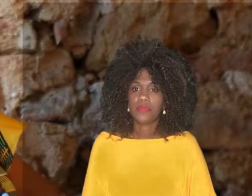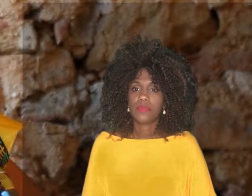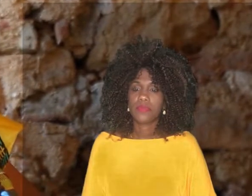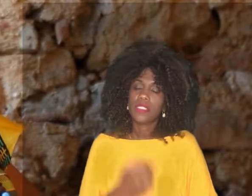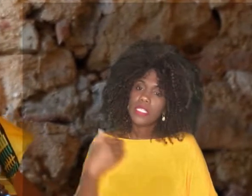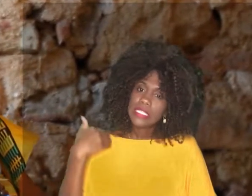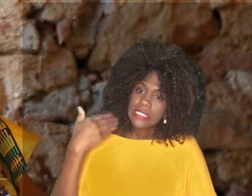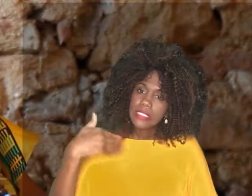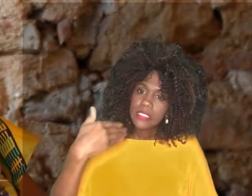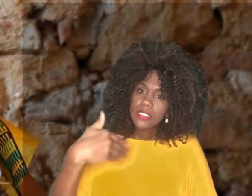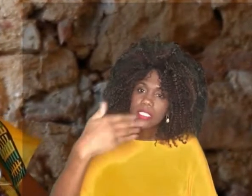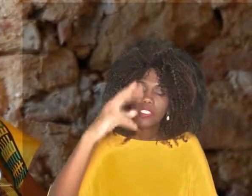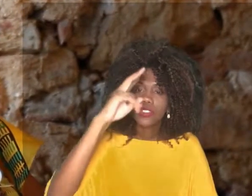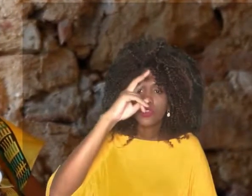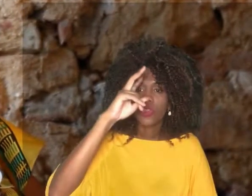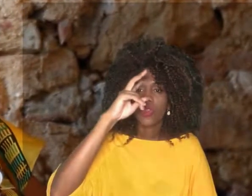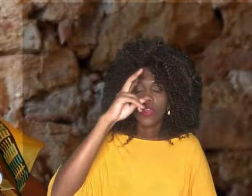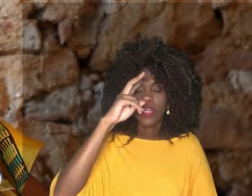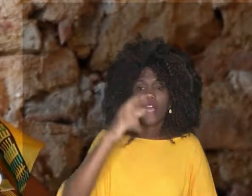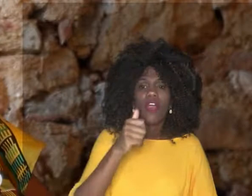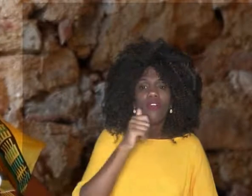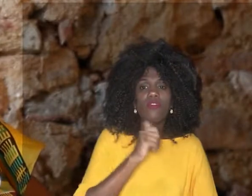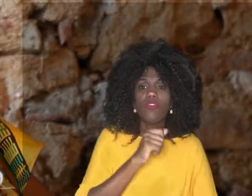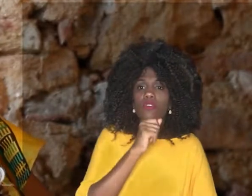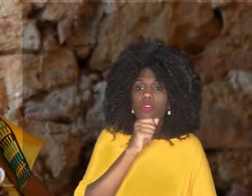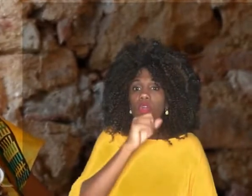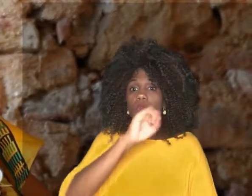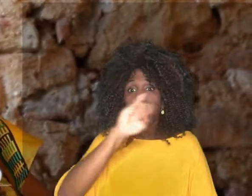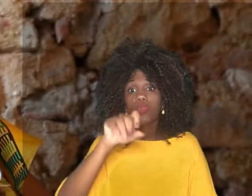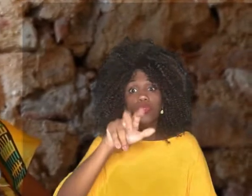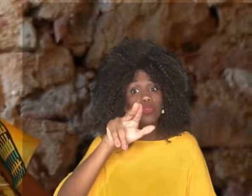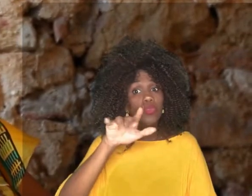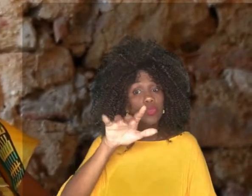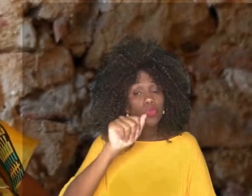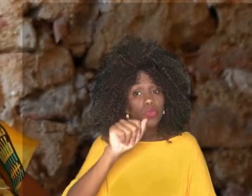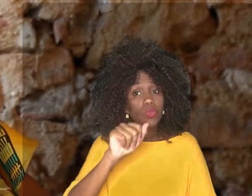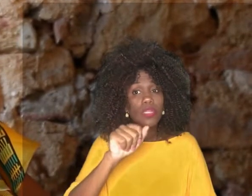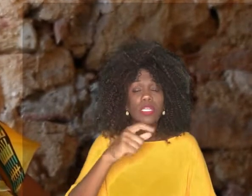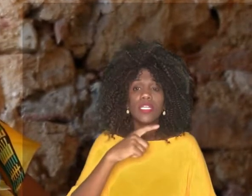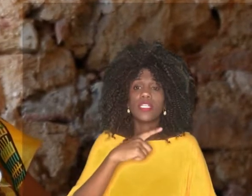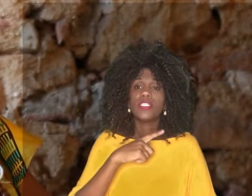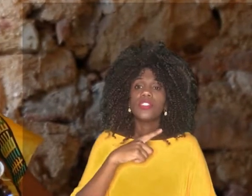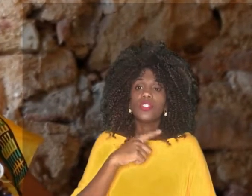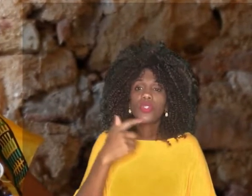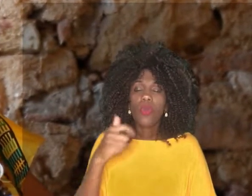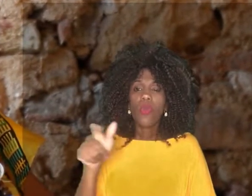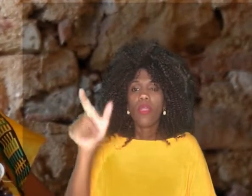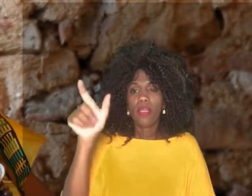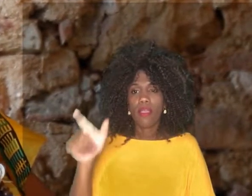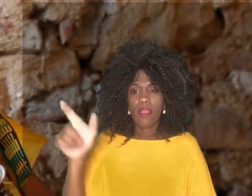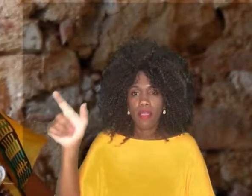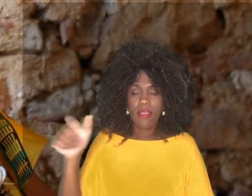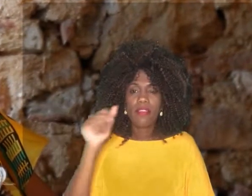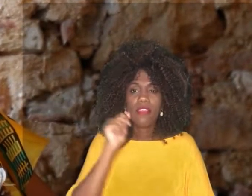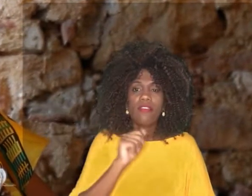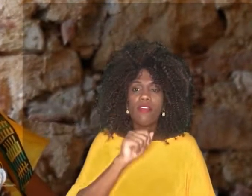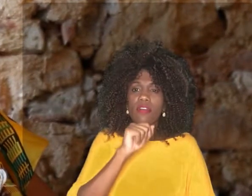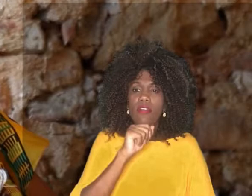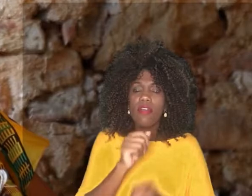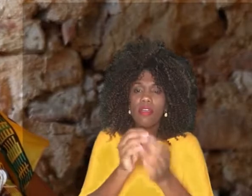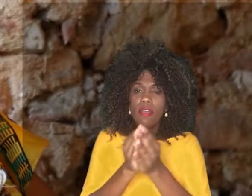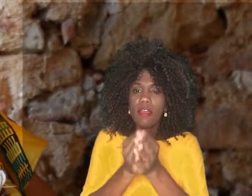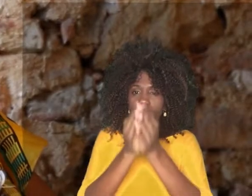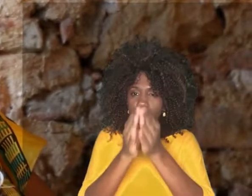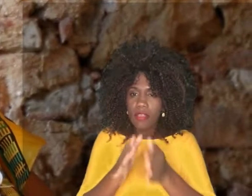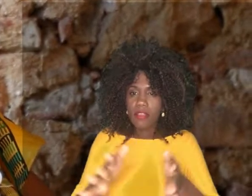a descendência de vovó Júlia, a descendência de Iá Calá. E uma das histórias que